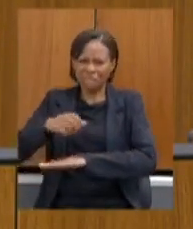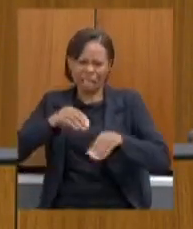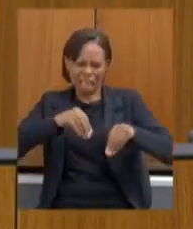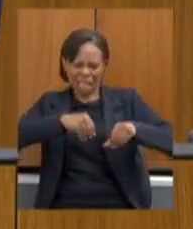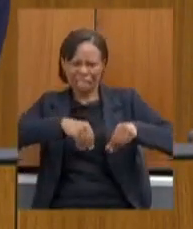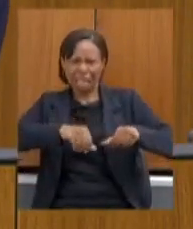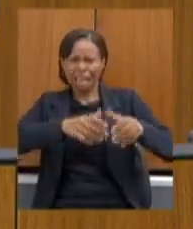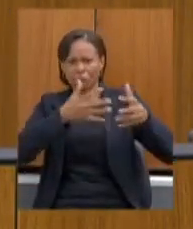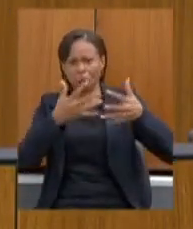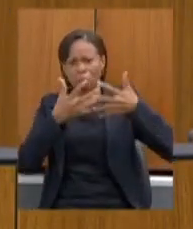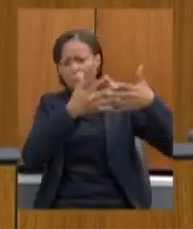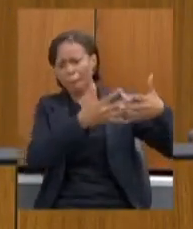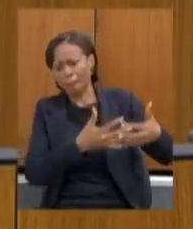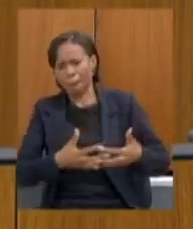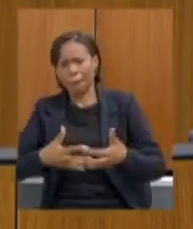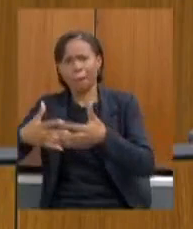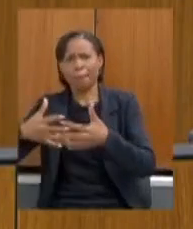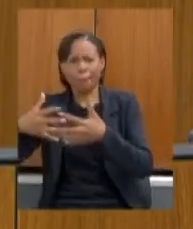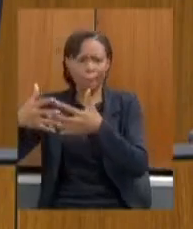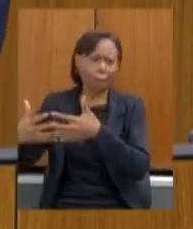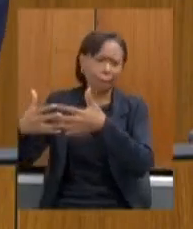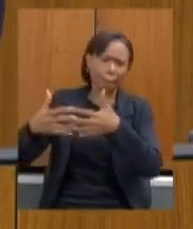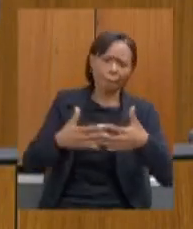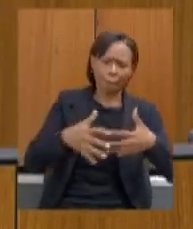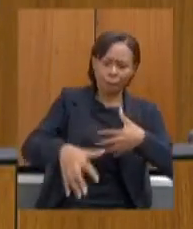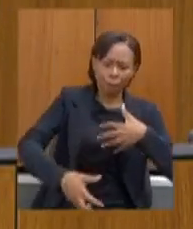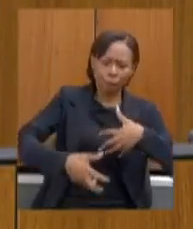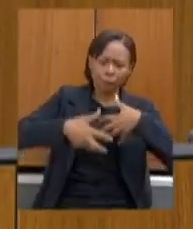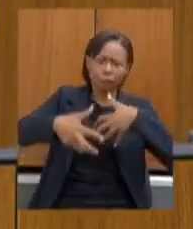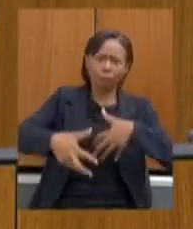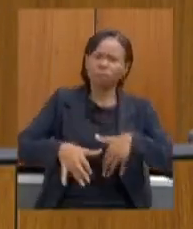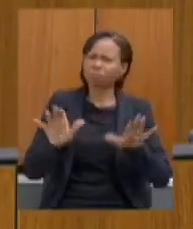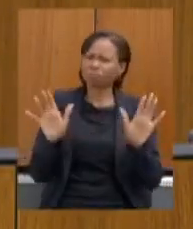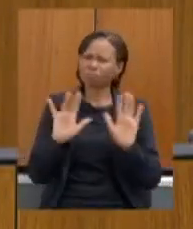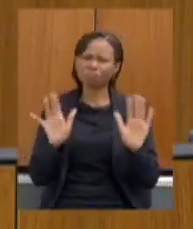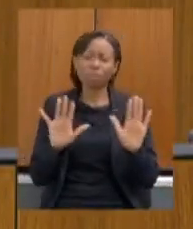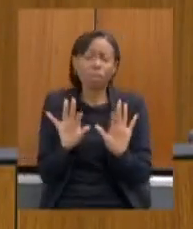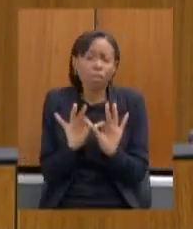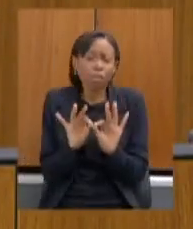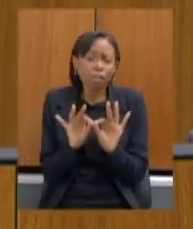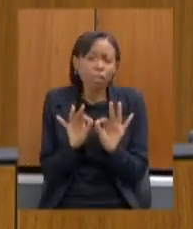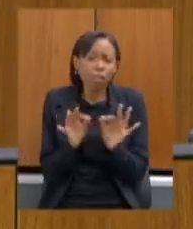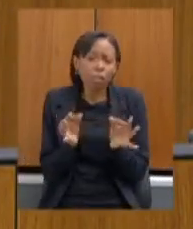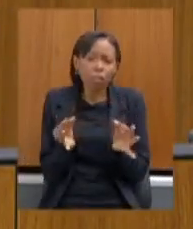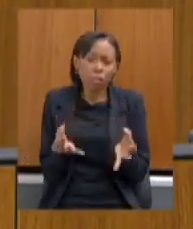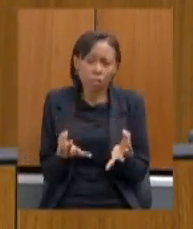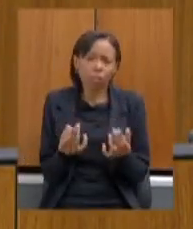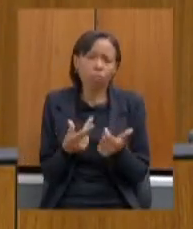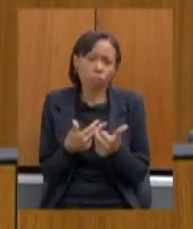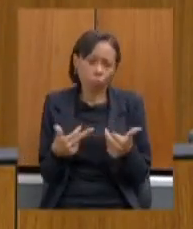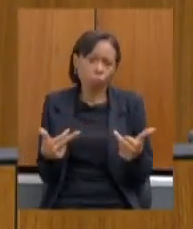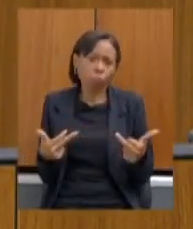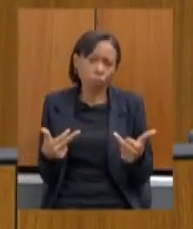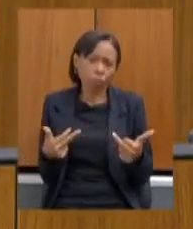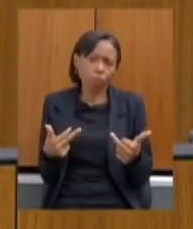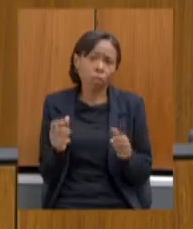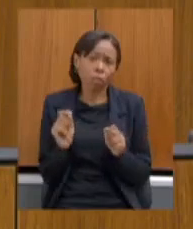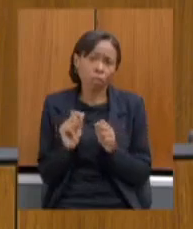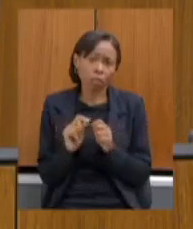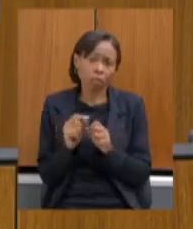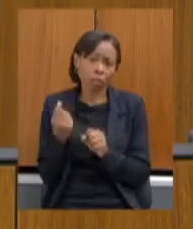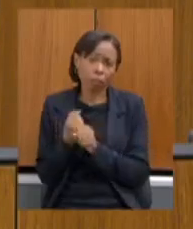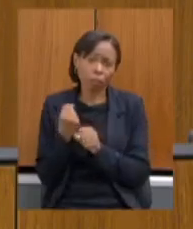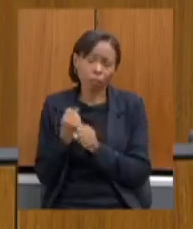lá, para cá, grandes aterros, nada disso, coisa simples. Estamos fazendo rodovias